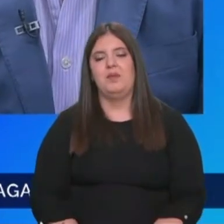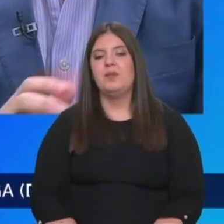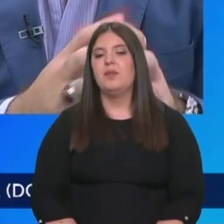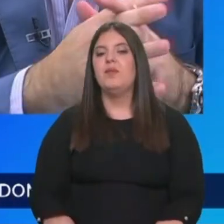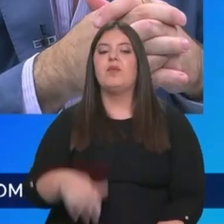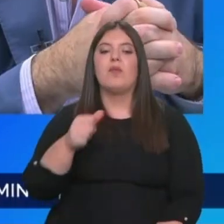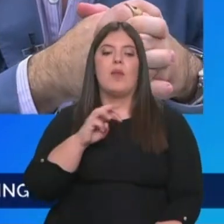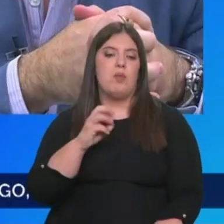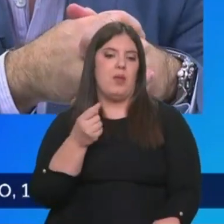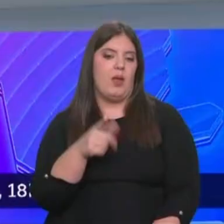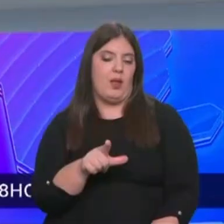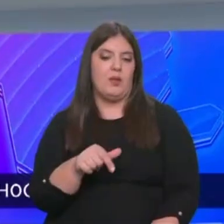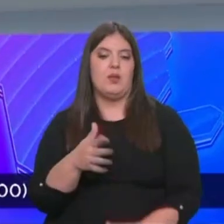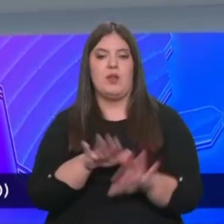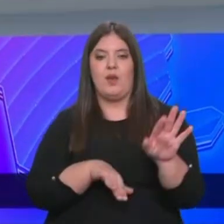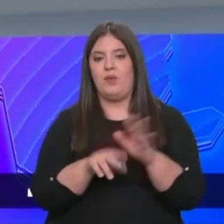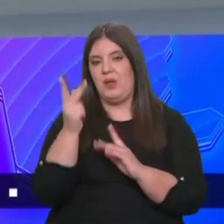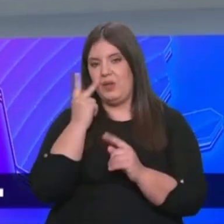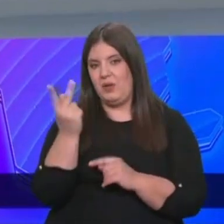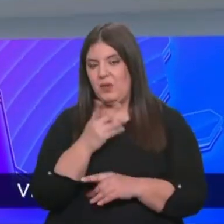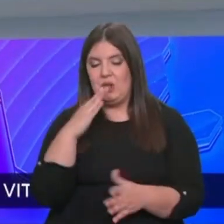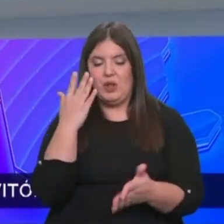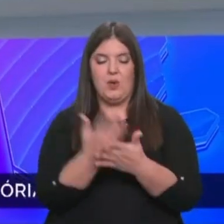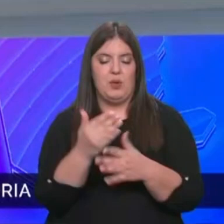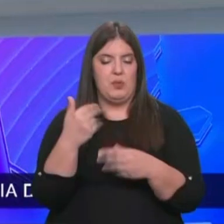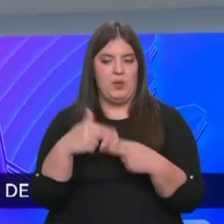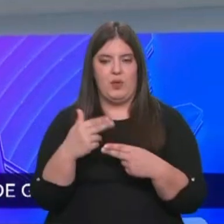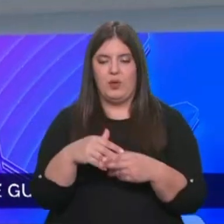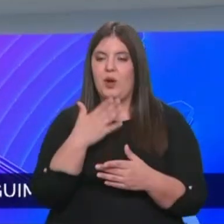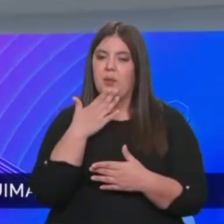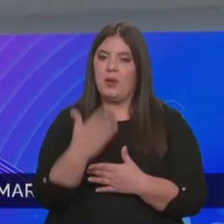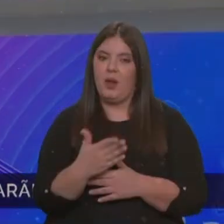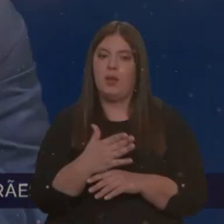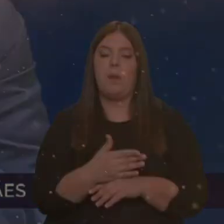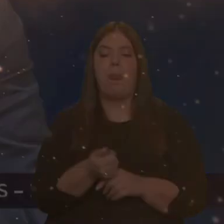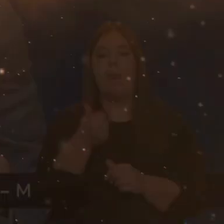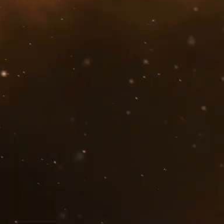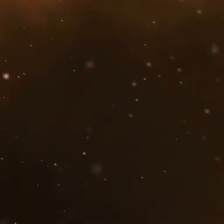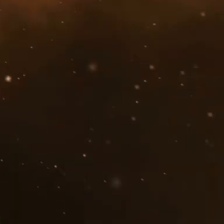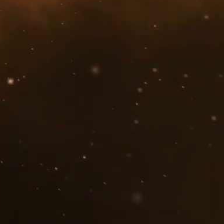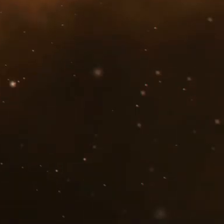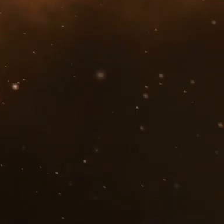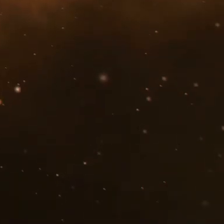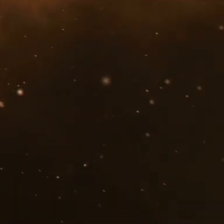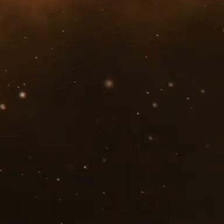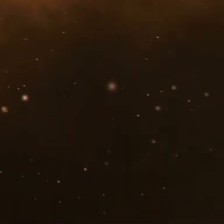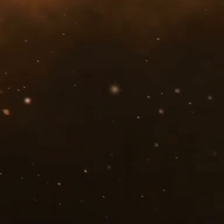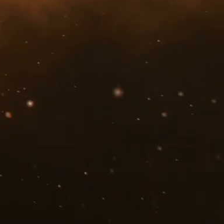Miguel Gonçalves, está feita esta viagem até à última fronteira. Muito obrigado. Obrigado. E bom domingo. Bom domingo.